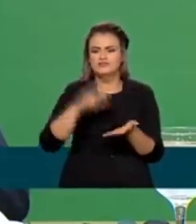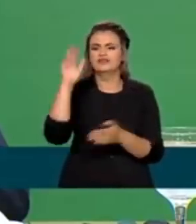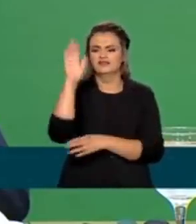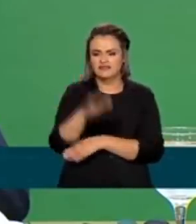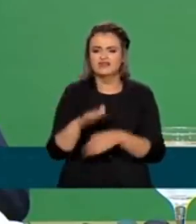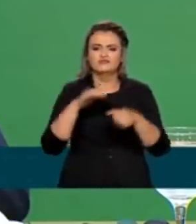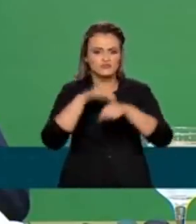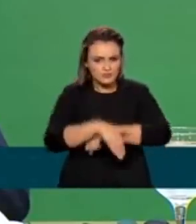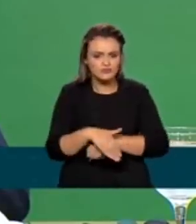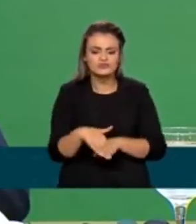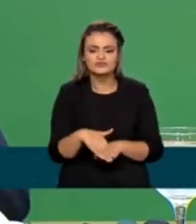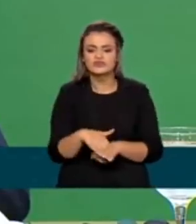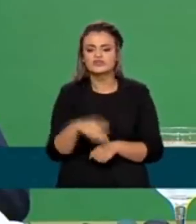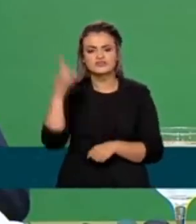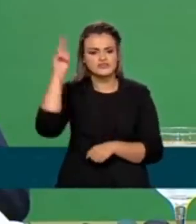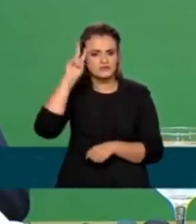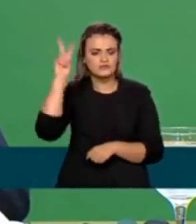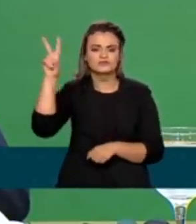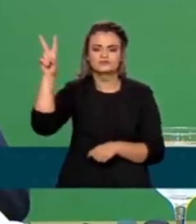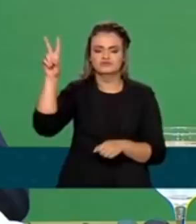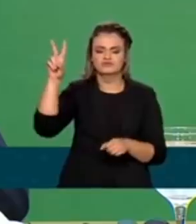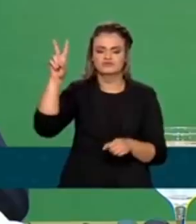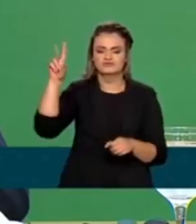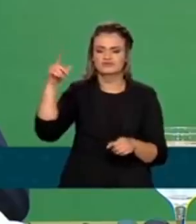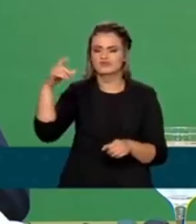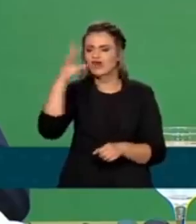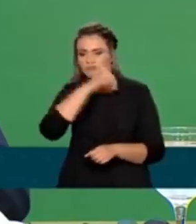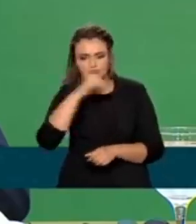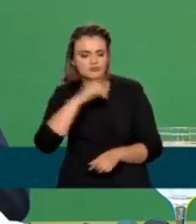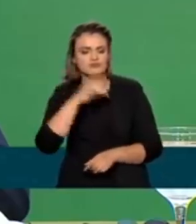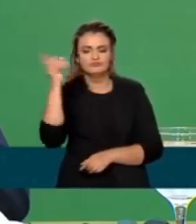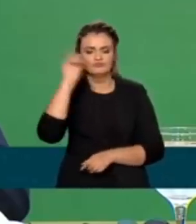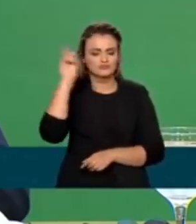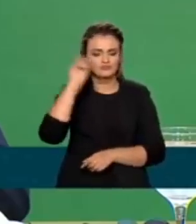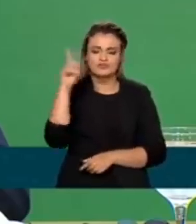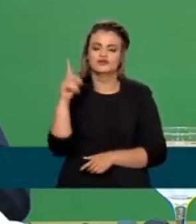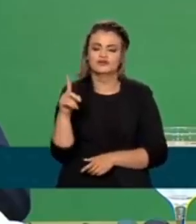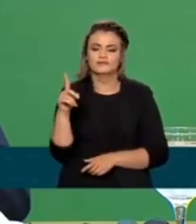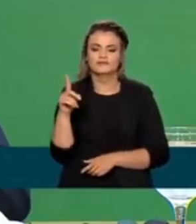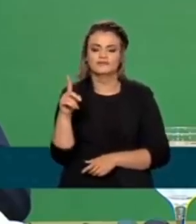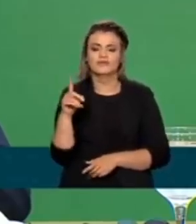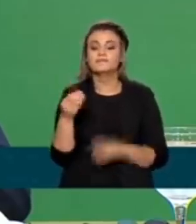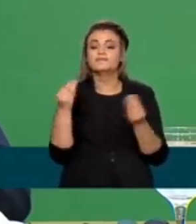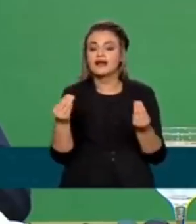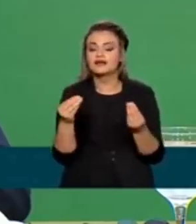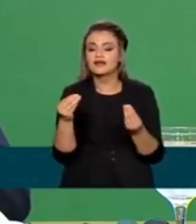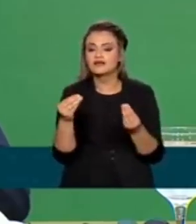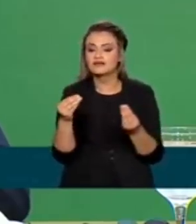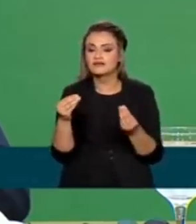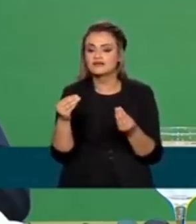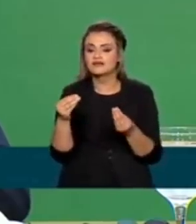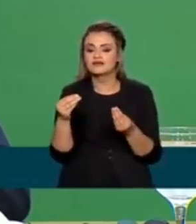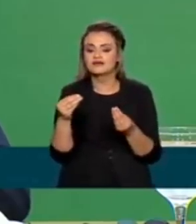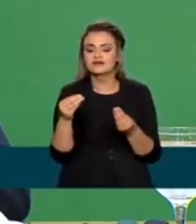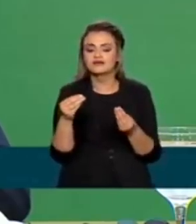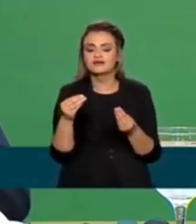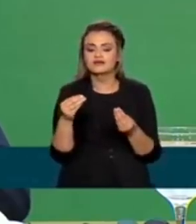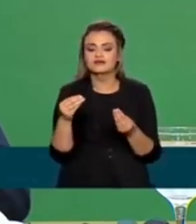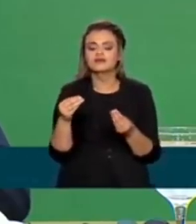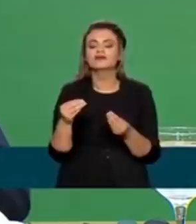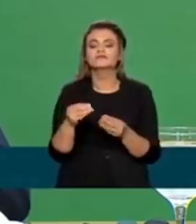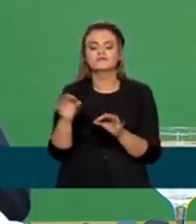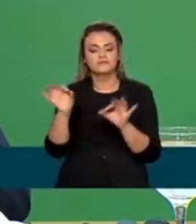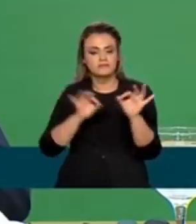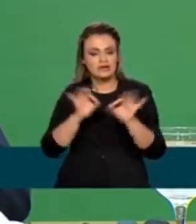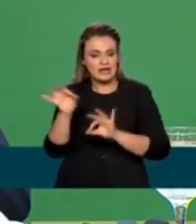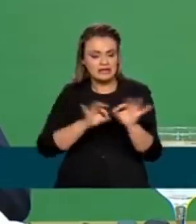de noite, de segunda a segunda, de forma a, com legalidade,